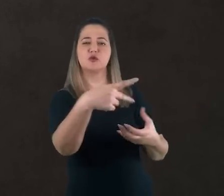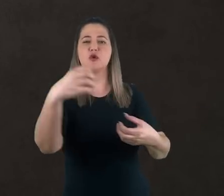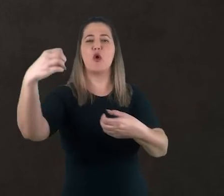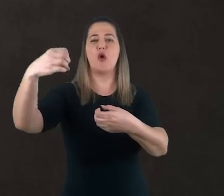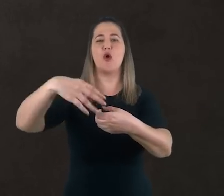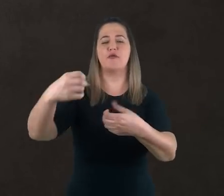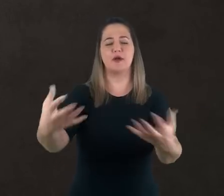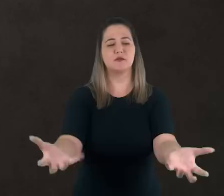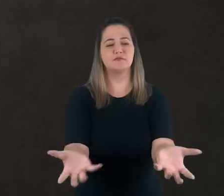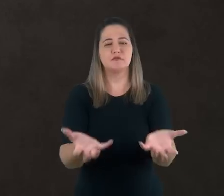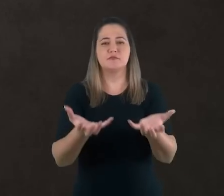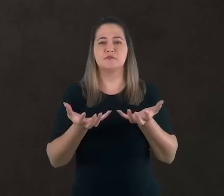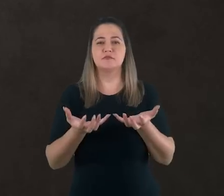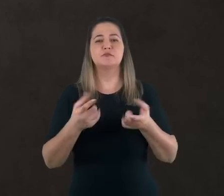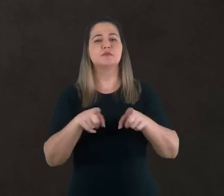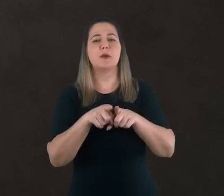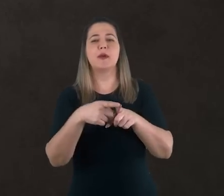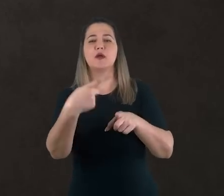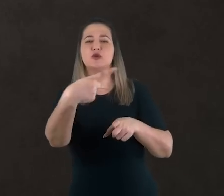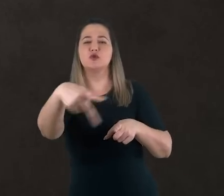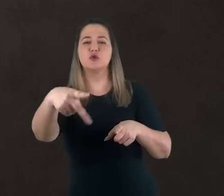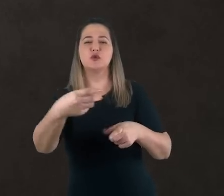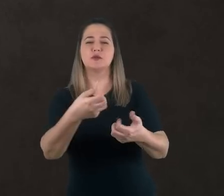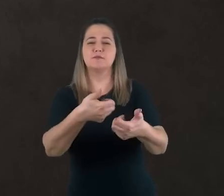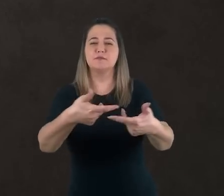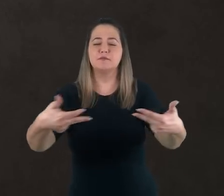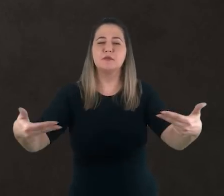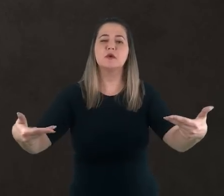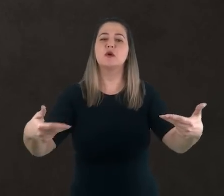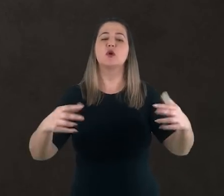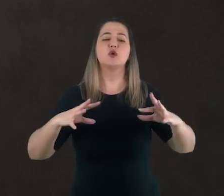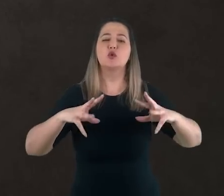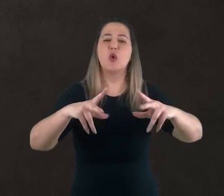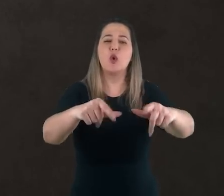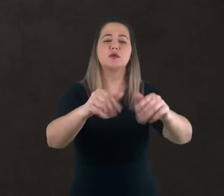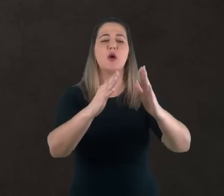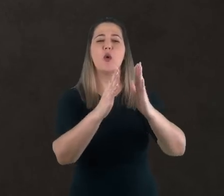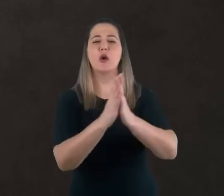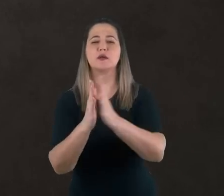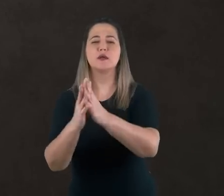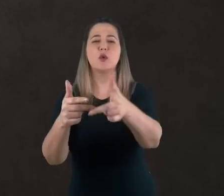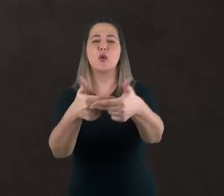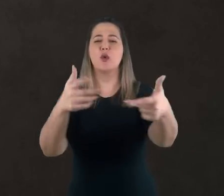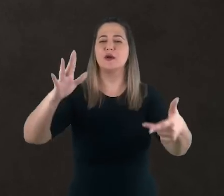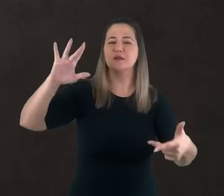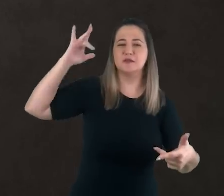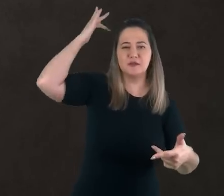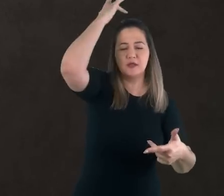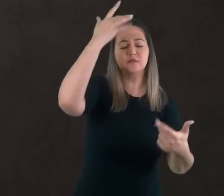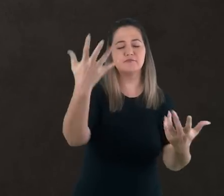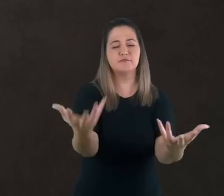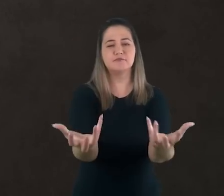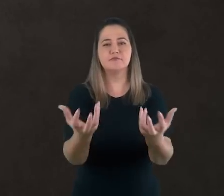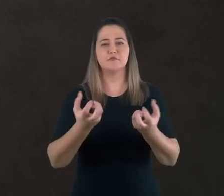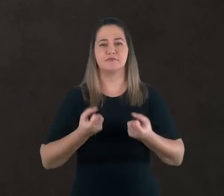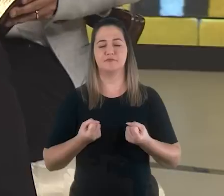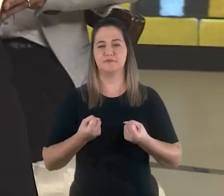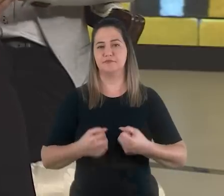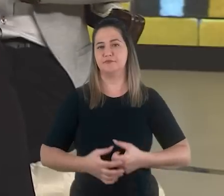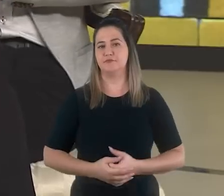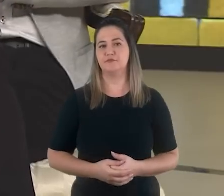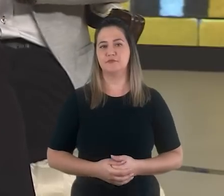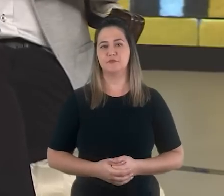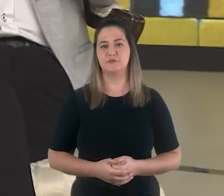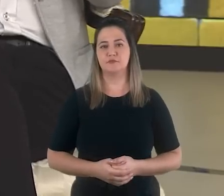e as vossas primícias das vossas oblações, com todas as vossas coisas santas. Ezequiel 20, verso 40.